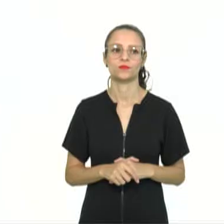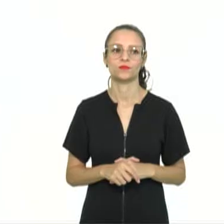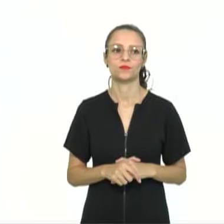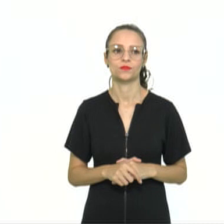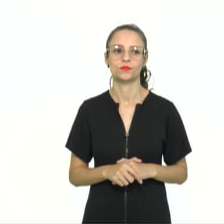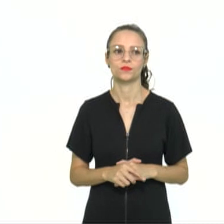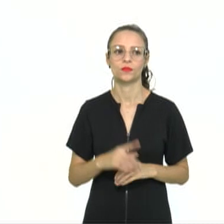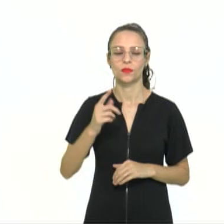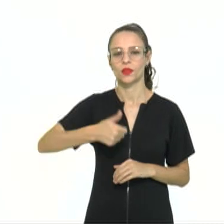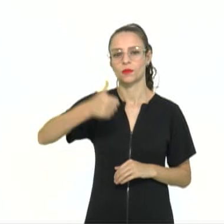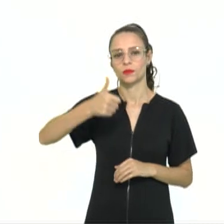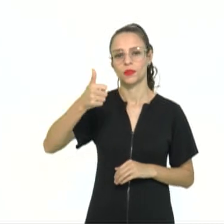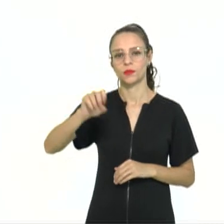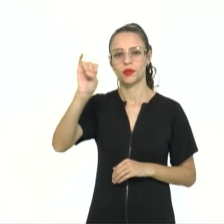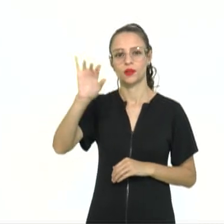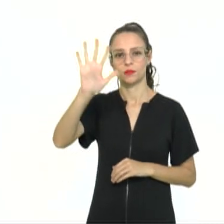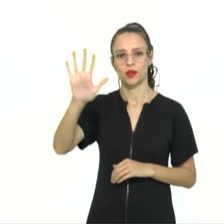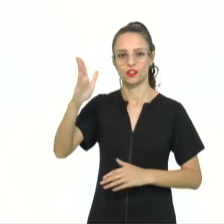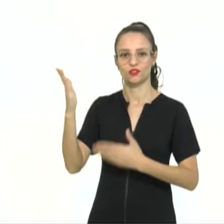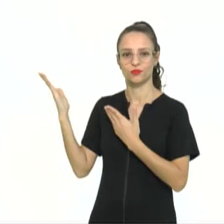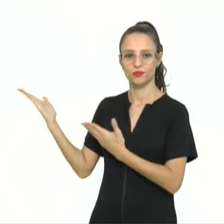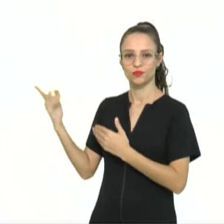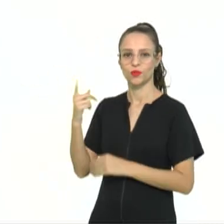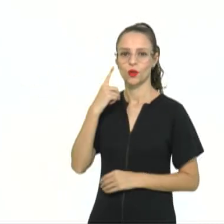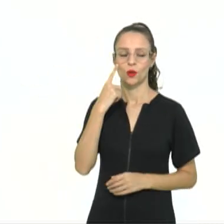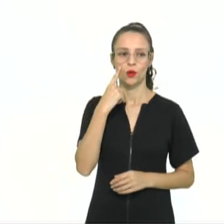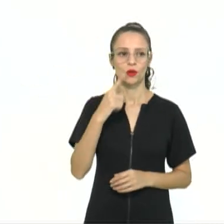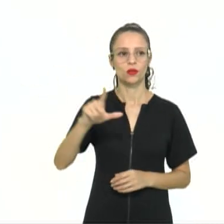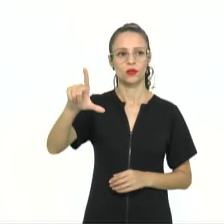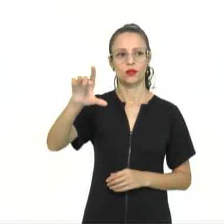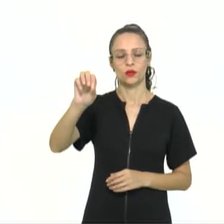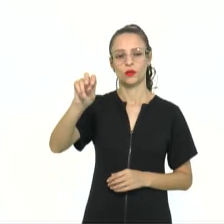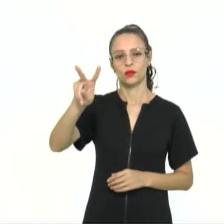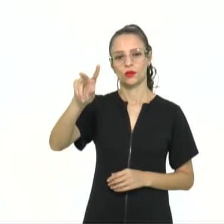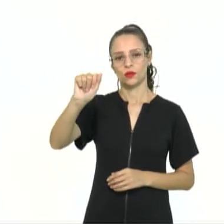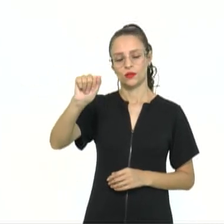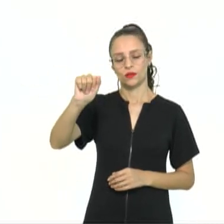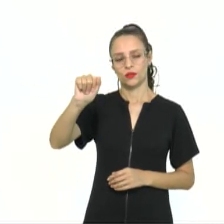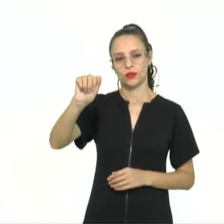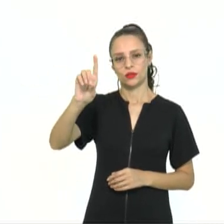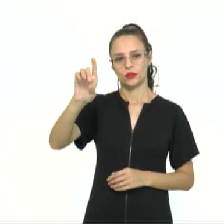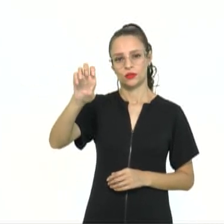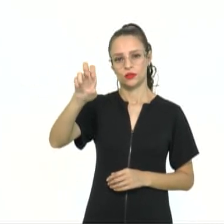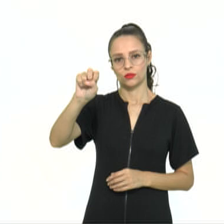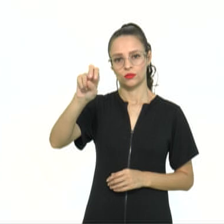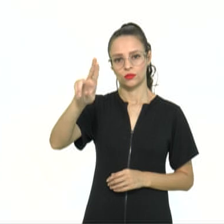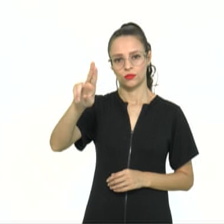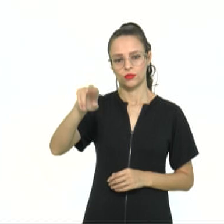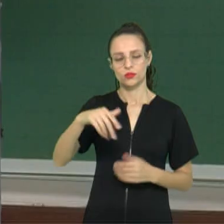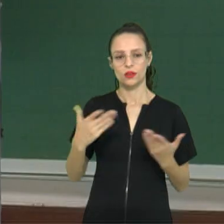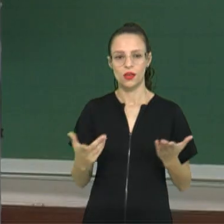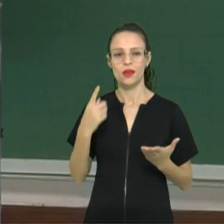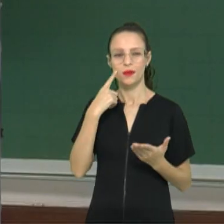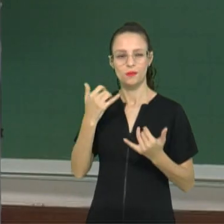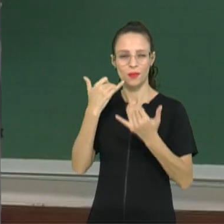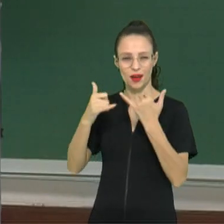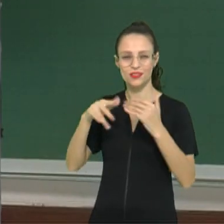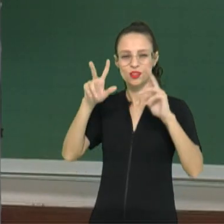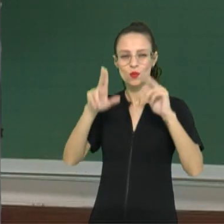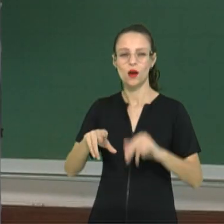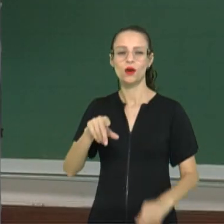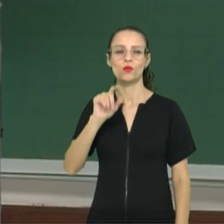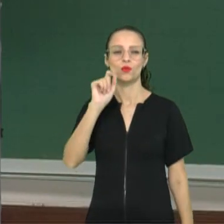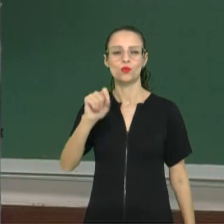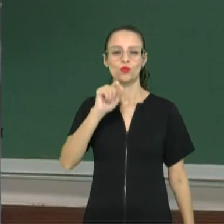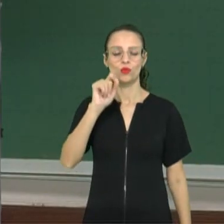aqui nesta primeira imagem temos o estilo louva-a-Deus. O movimento que o praticante deve realizar, né, faz lembrar justamente ali